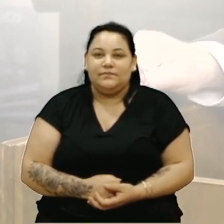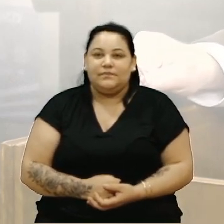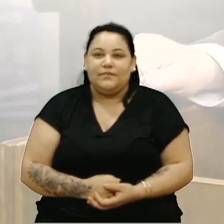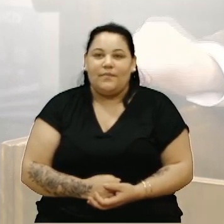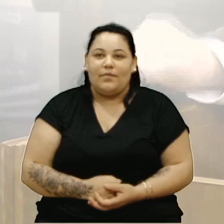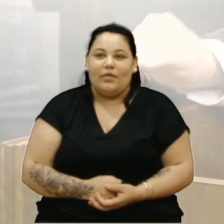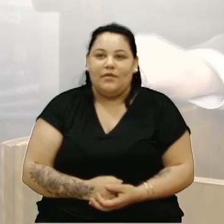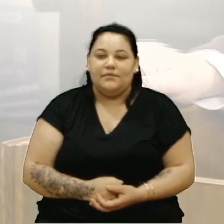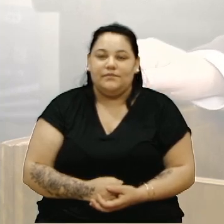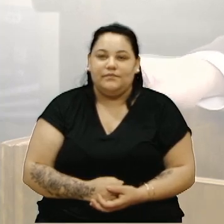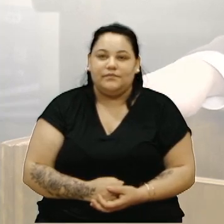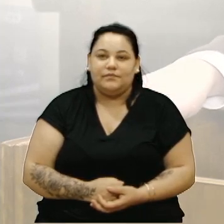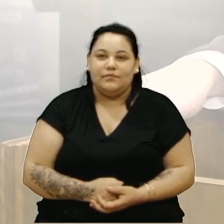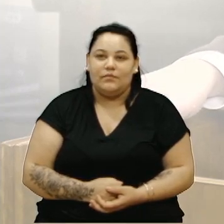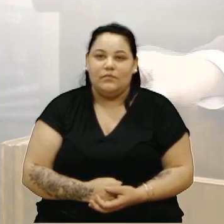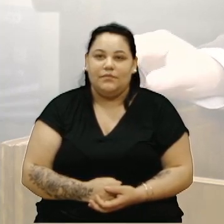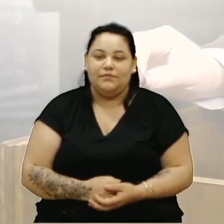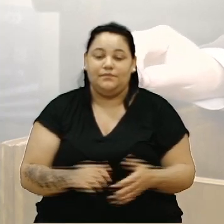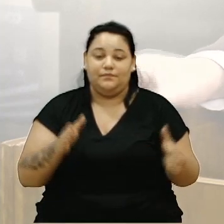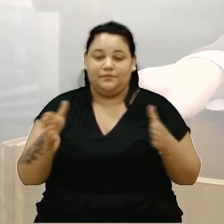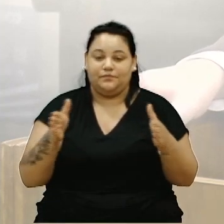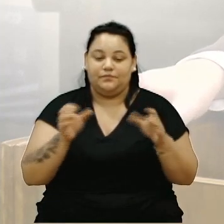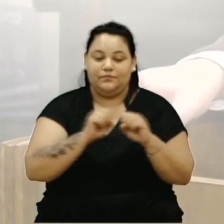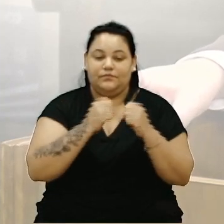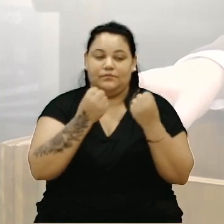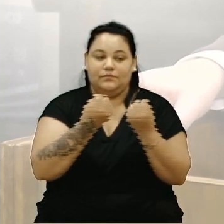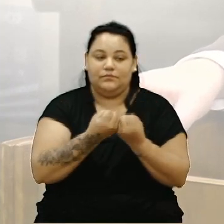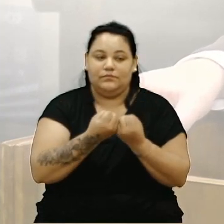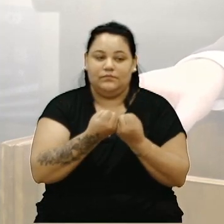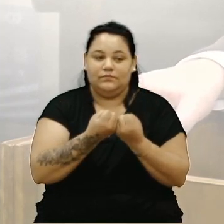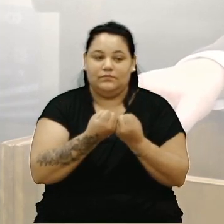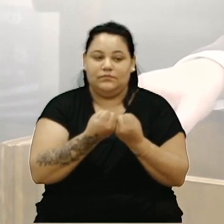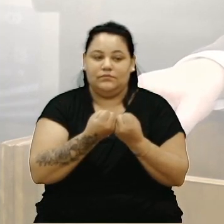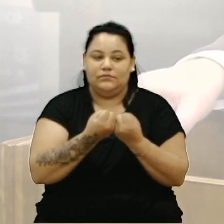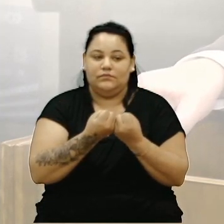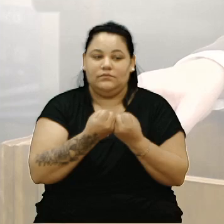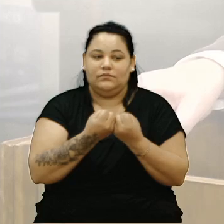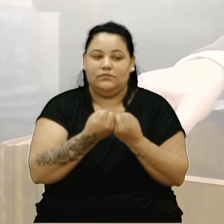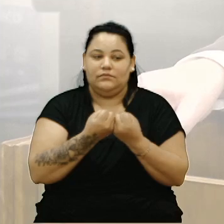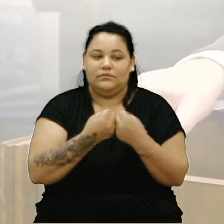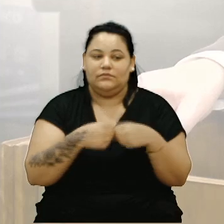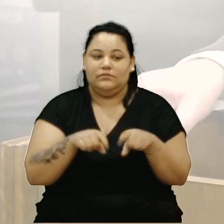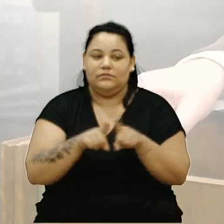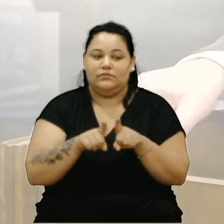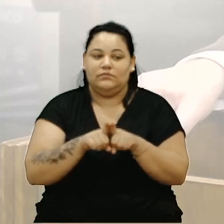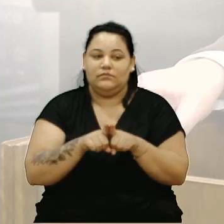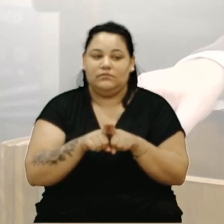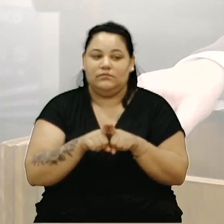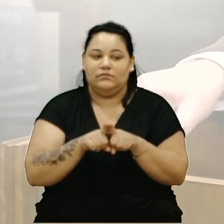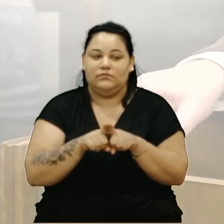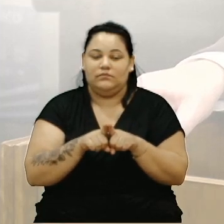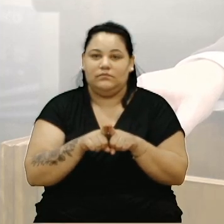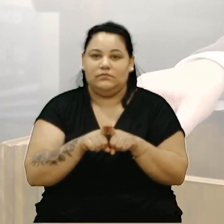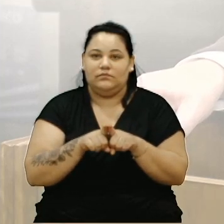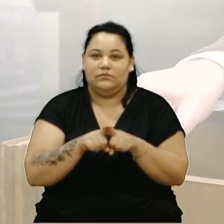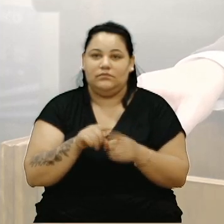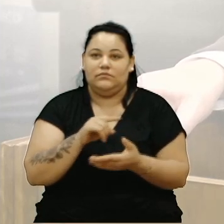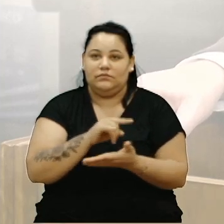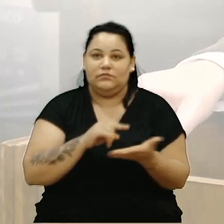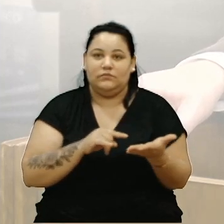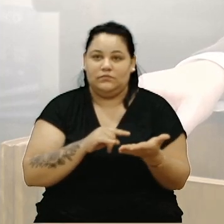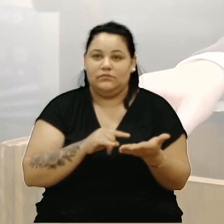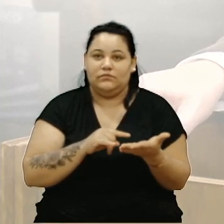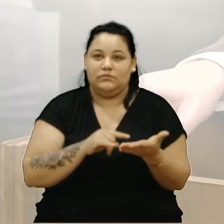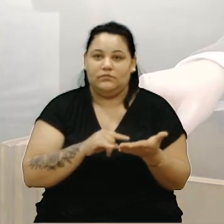Durante este seminário, foram expedidas as carteirinhas do artesão, que é um documento